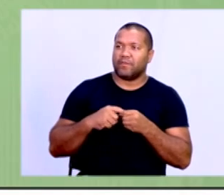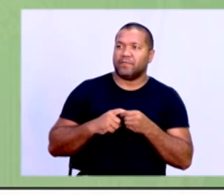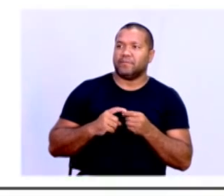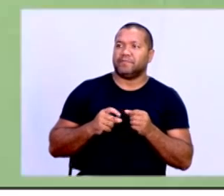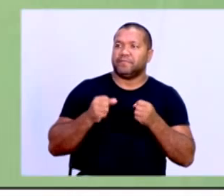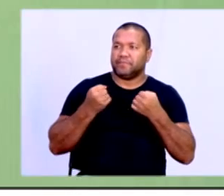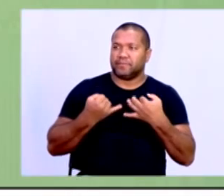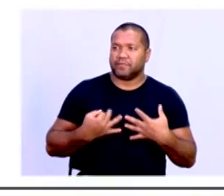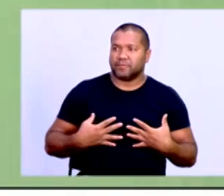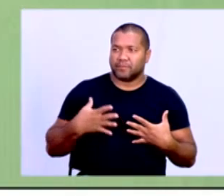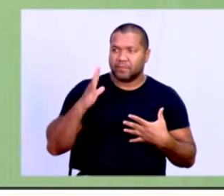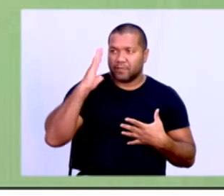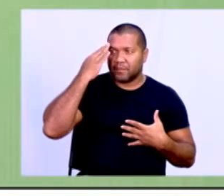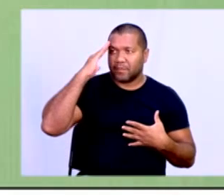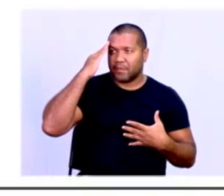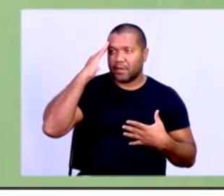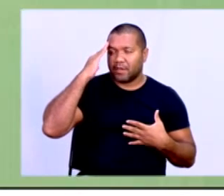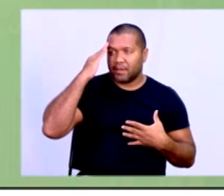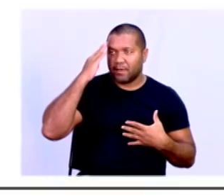gente entender